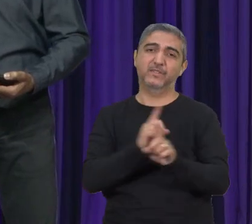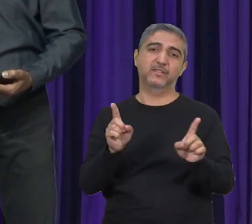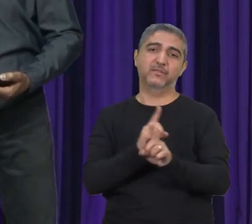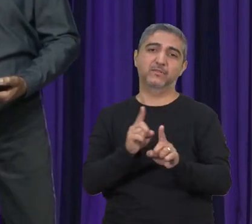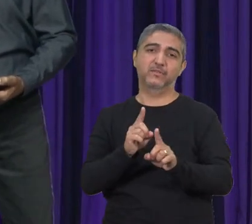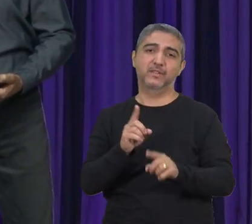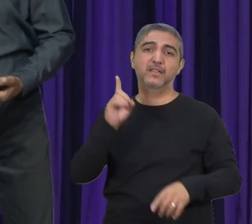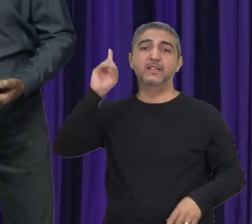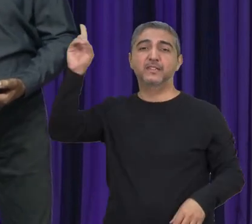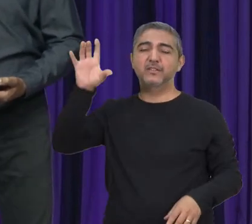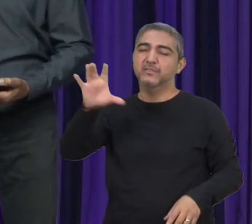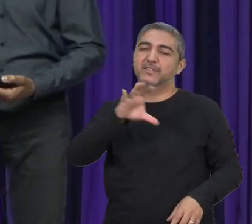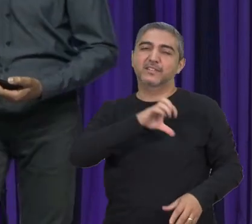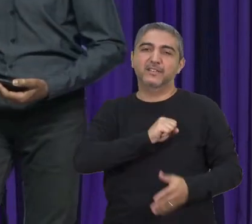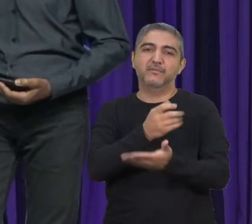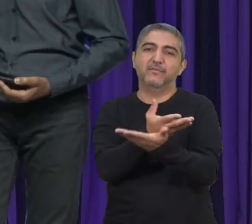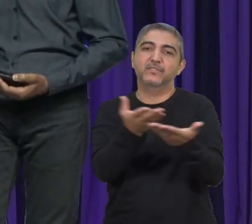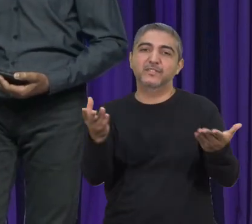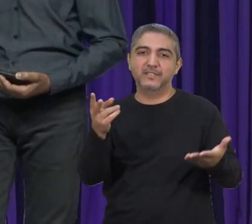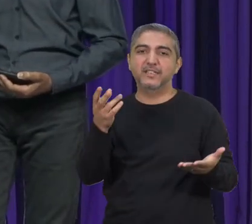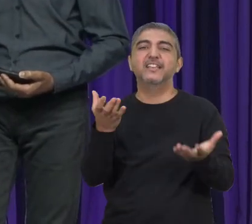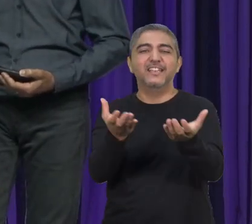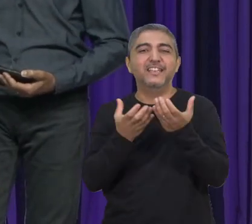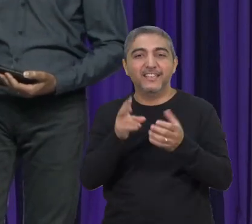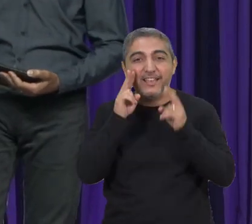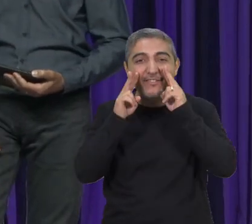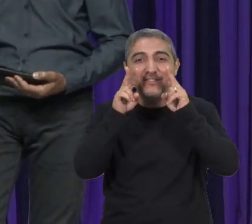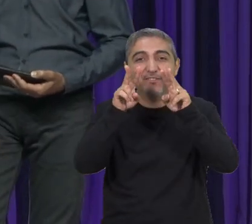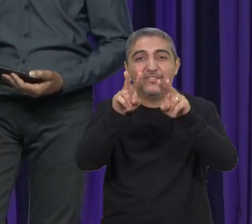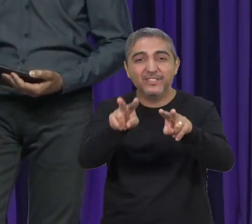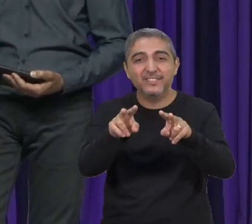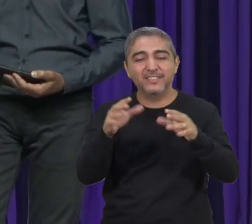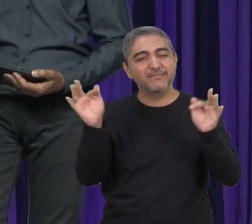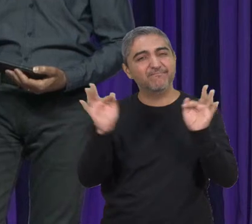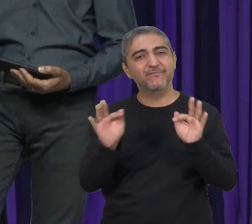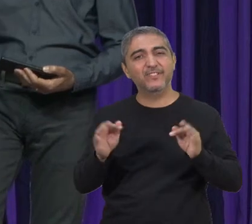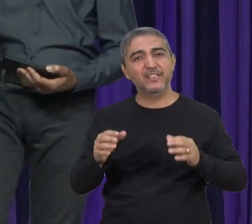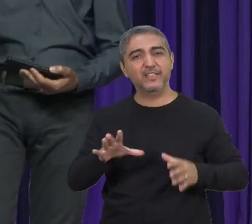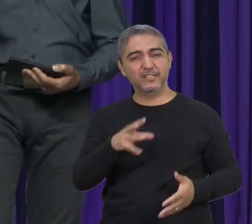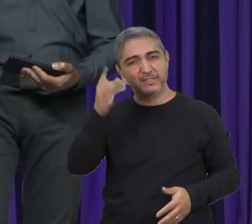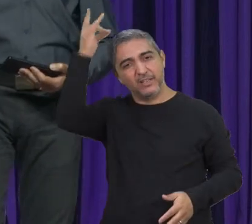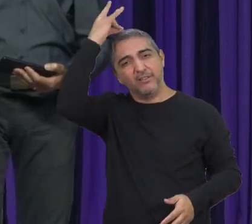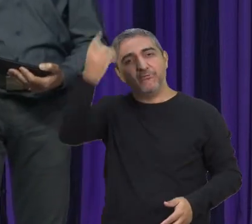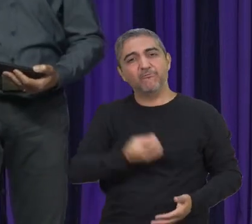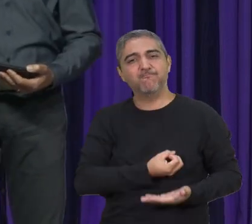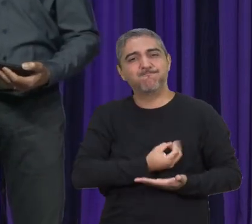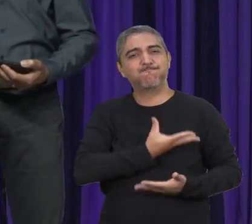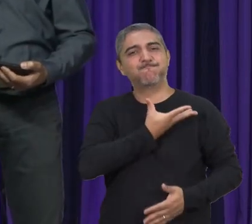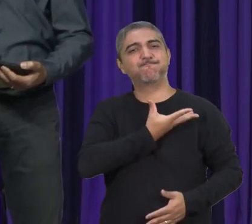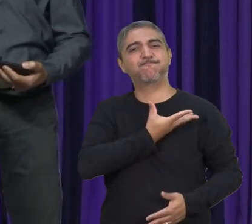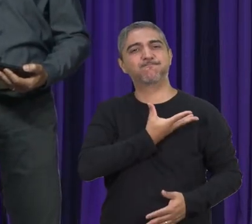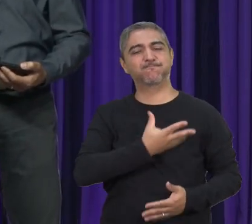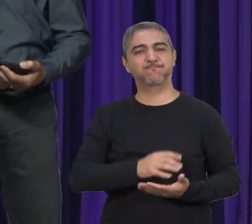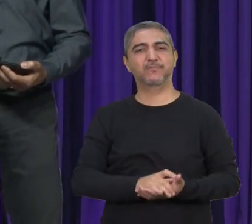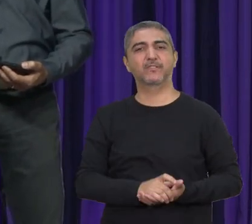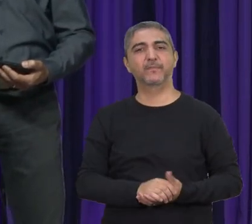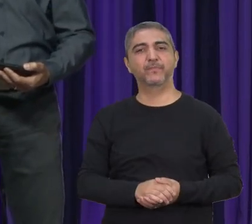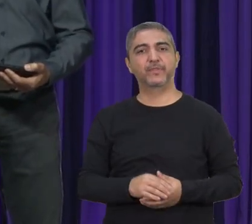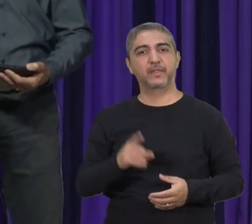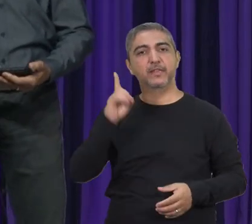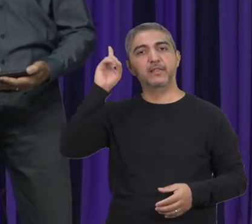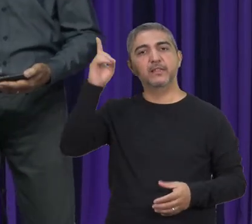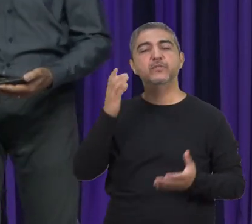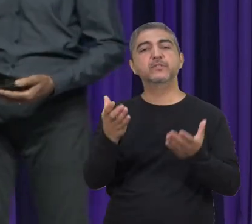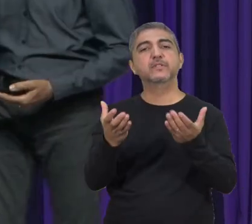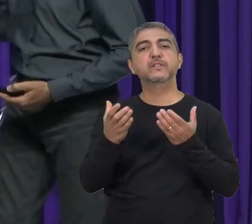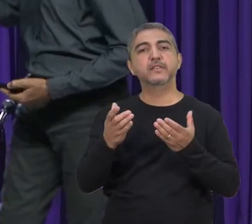quer me ver produzindo fruto. Ele vai fazer isso com você também, se você estiver disposto a obedecê-Lo e a